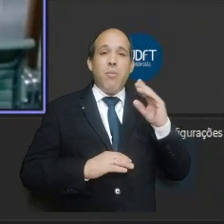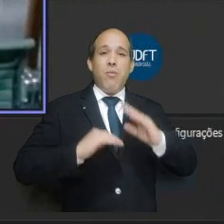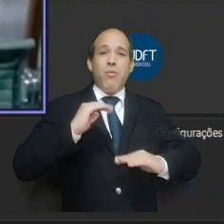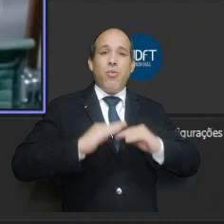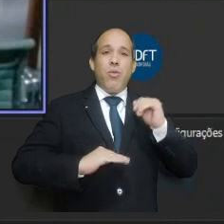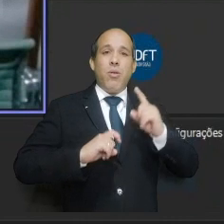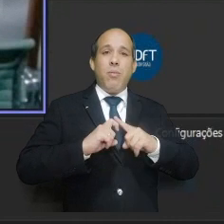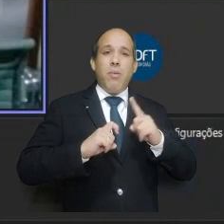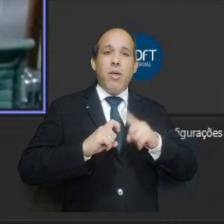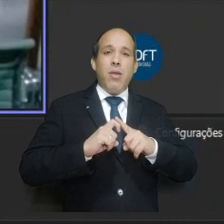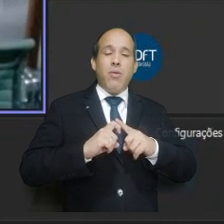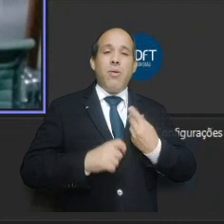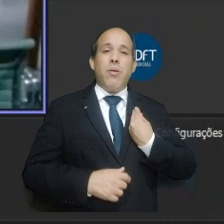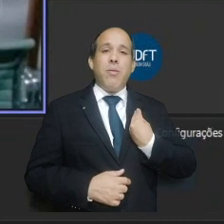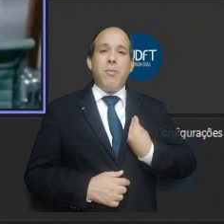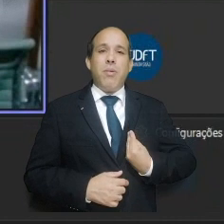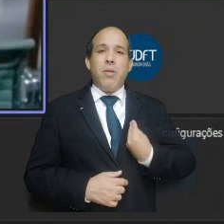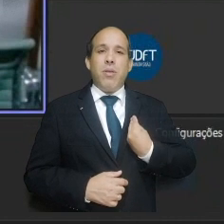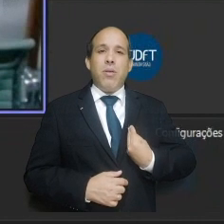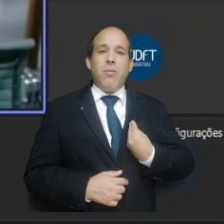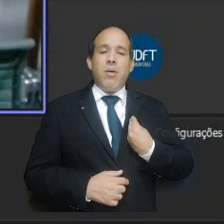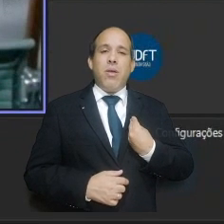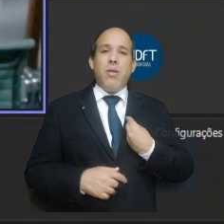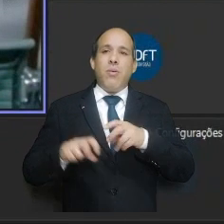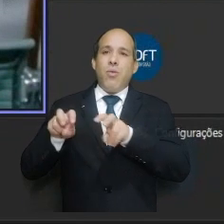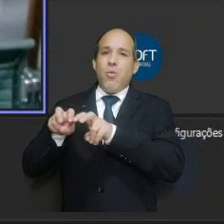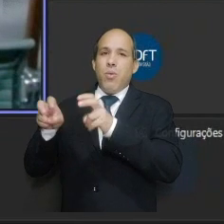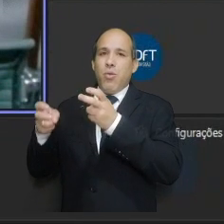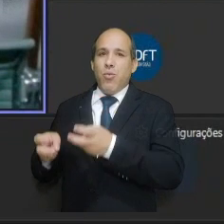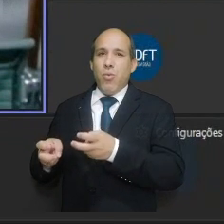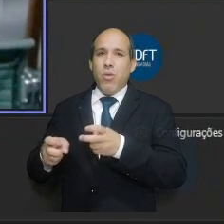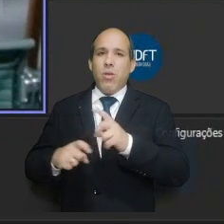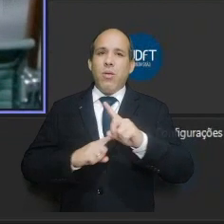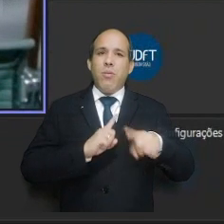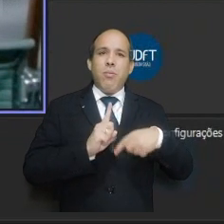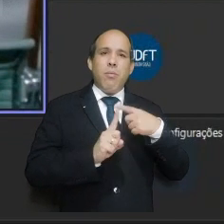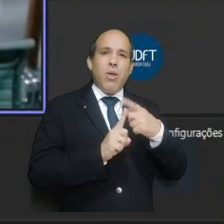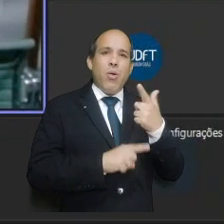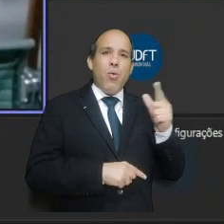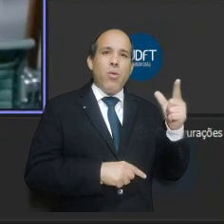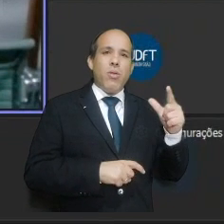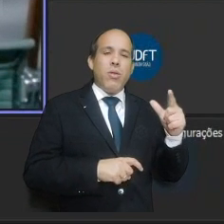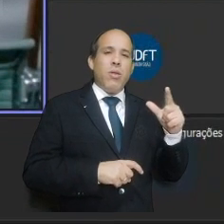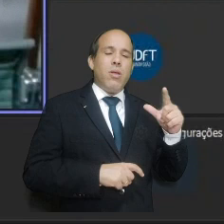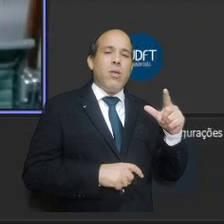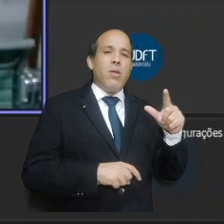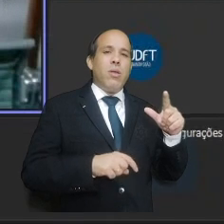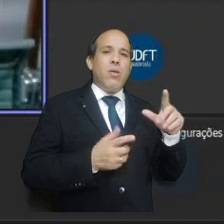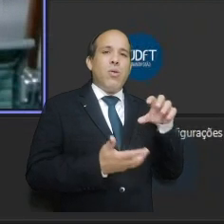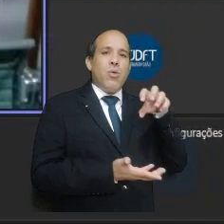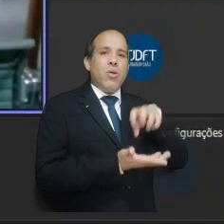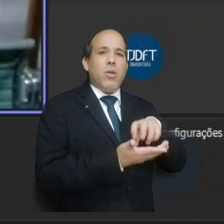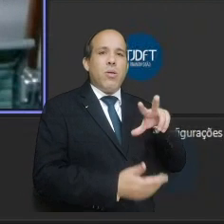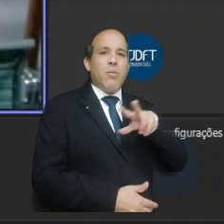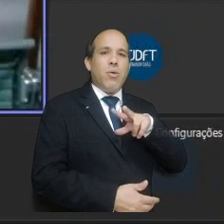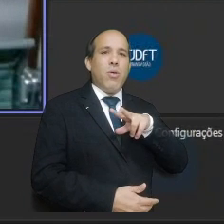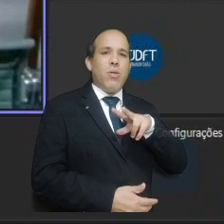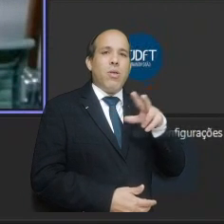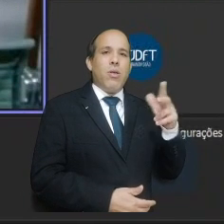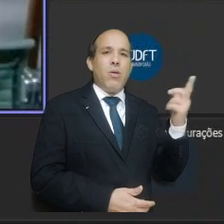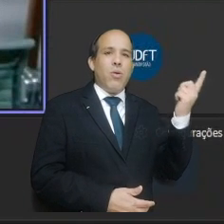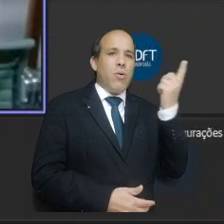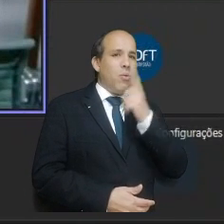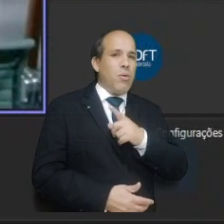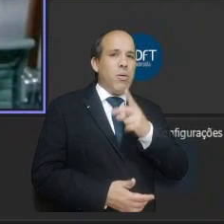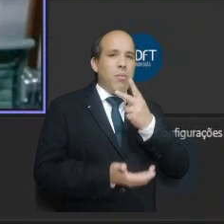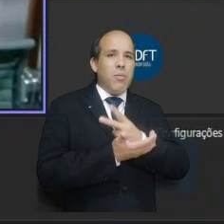que o mesmo profissional médico participe de uma junta e depois, na sua clínica particular, praticamente